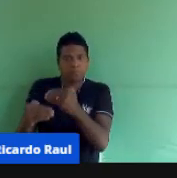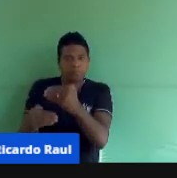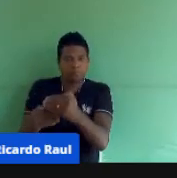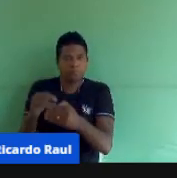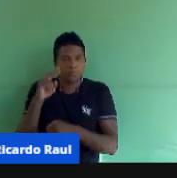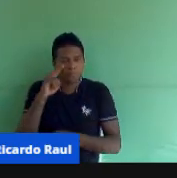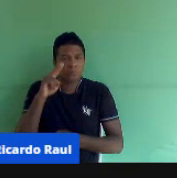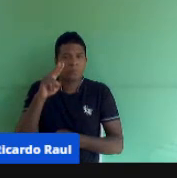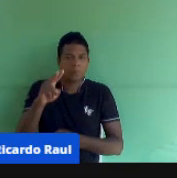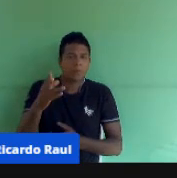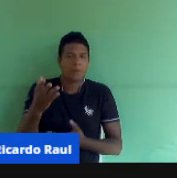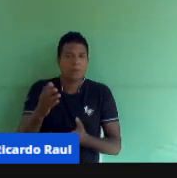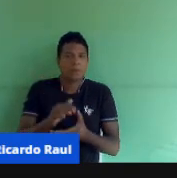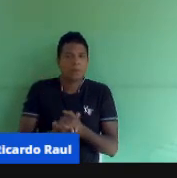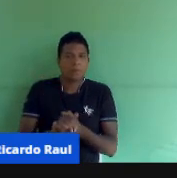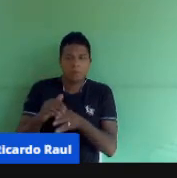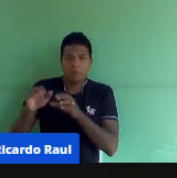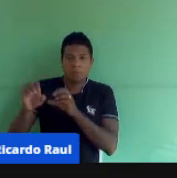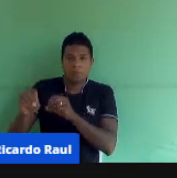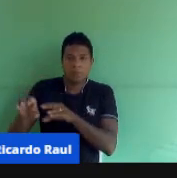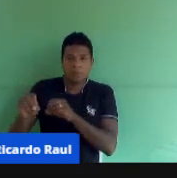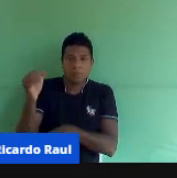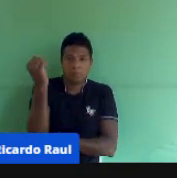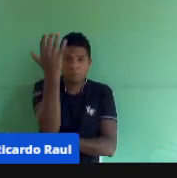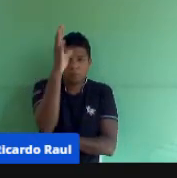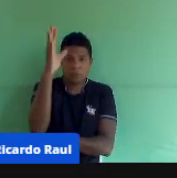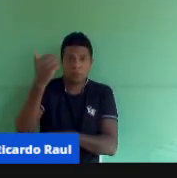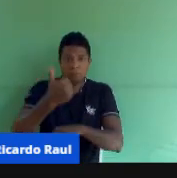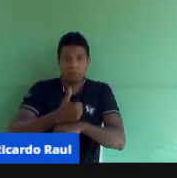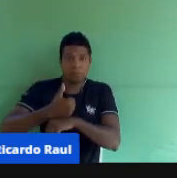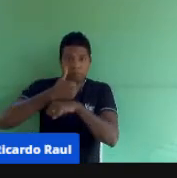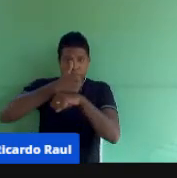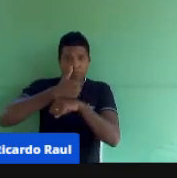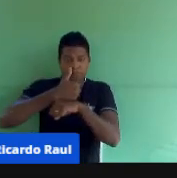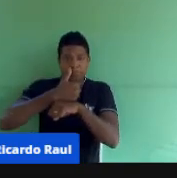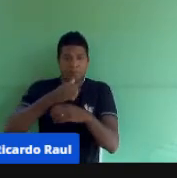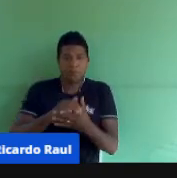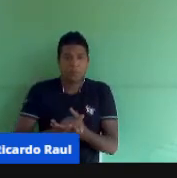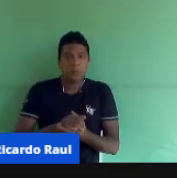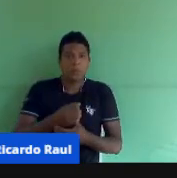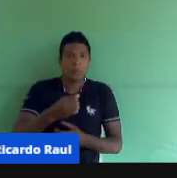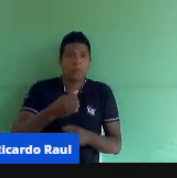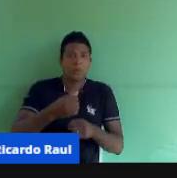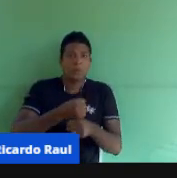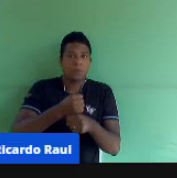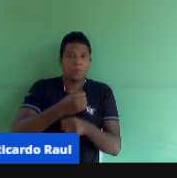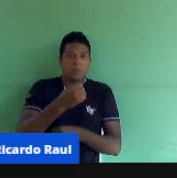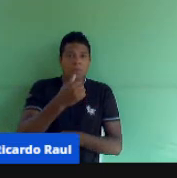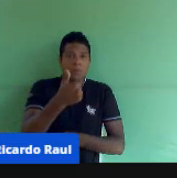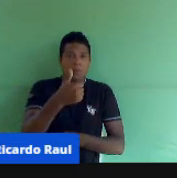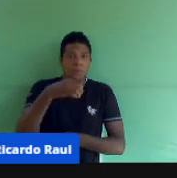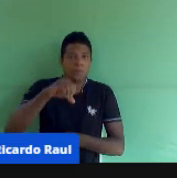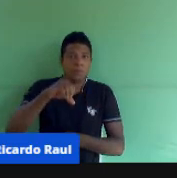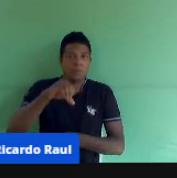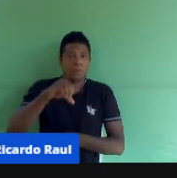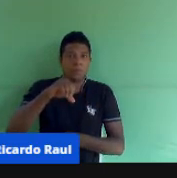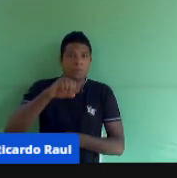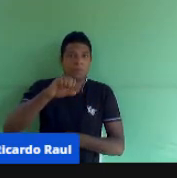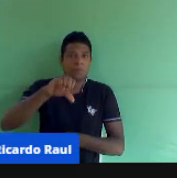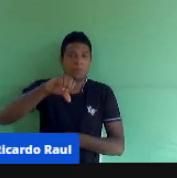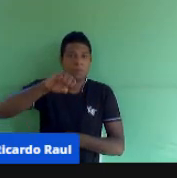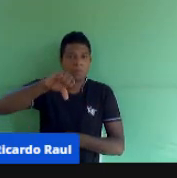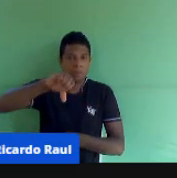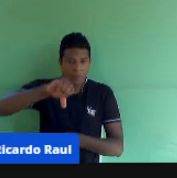visando uma educação ambiental de qualidade. Em 92 surge o Programa Nacional de Educação Ambiental, e em 97